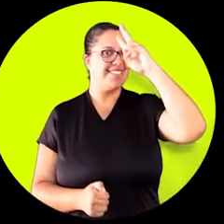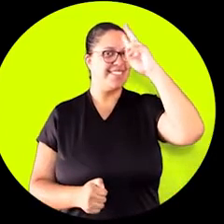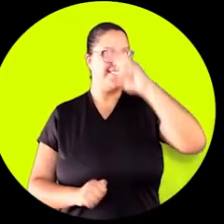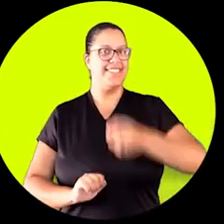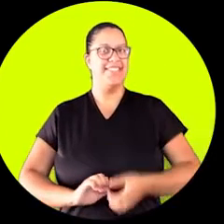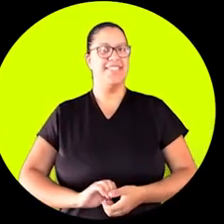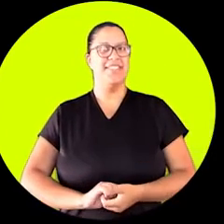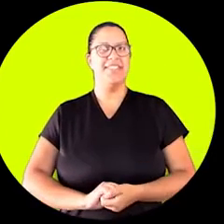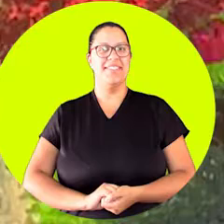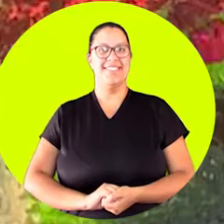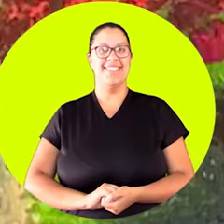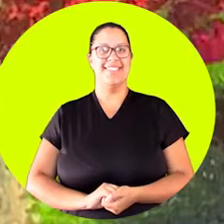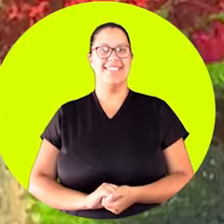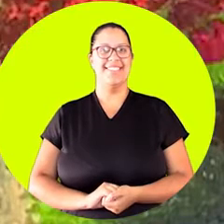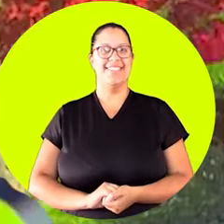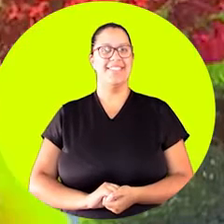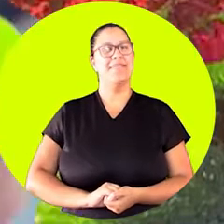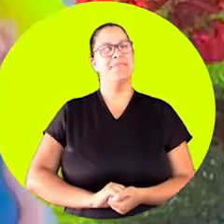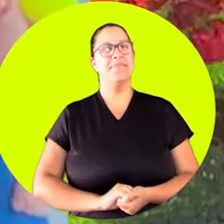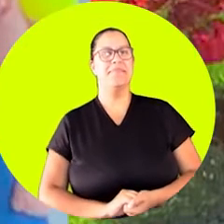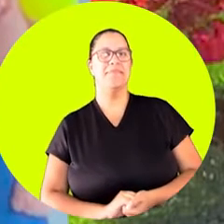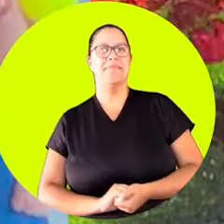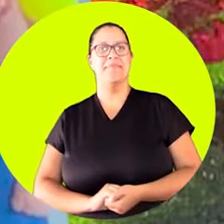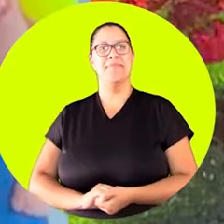de histórias.